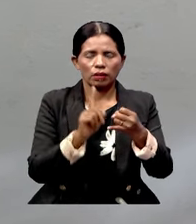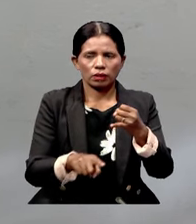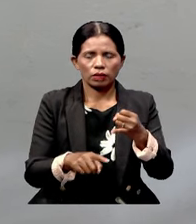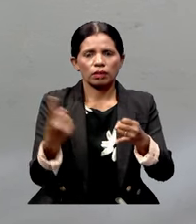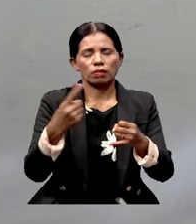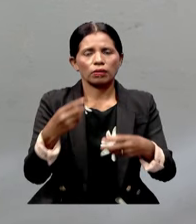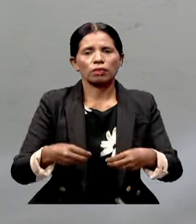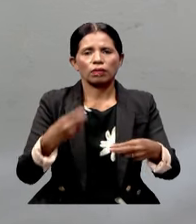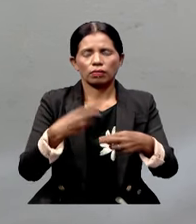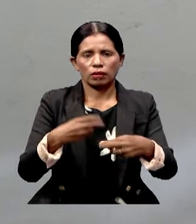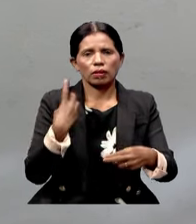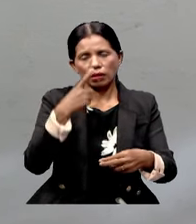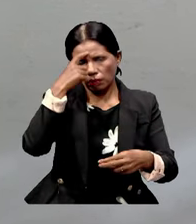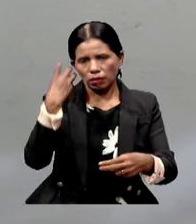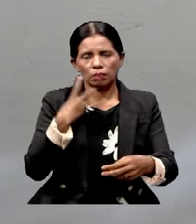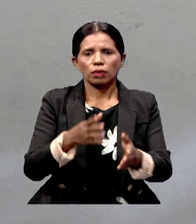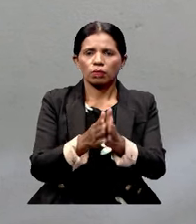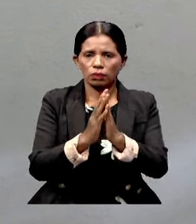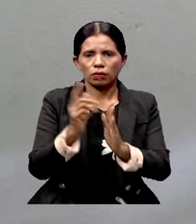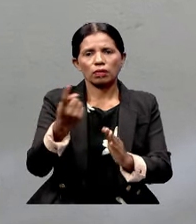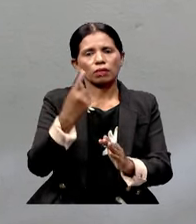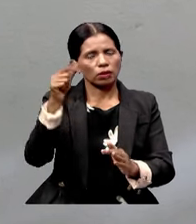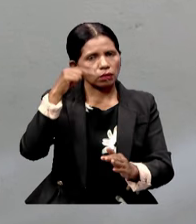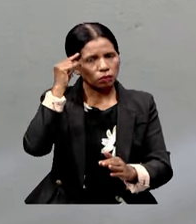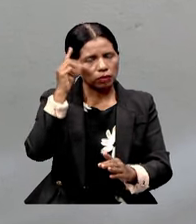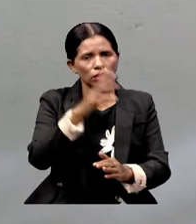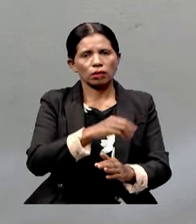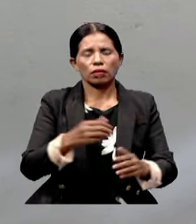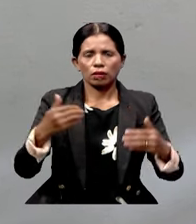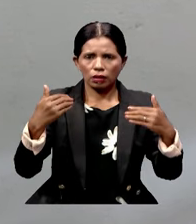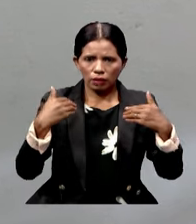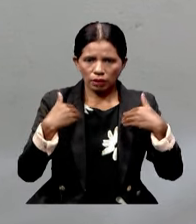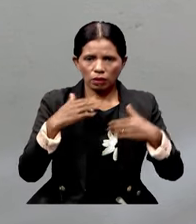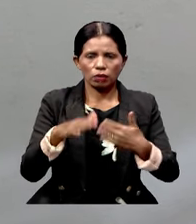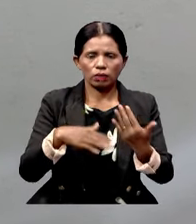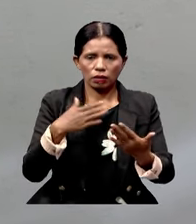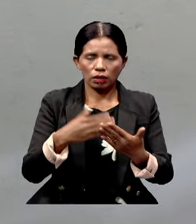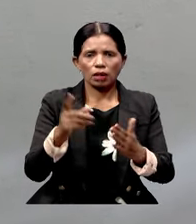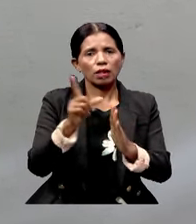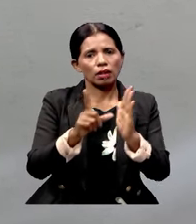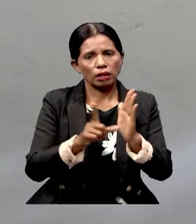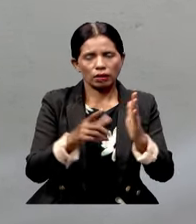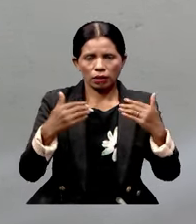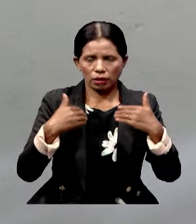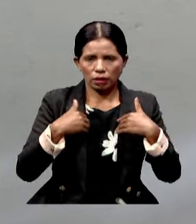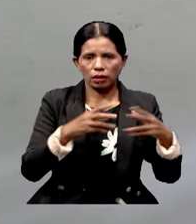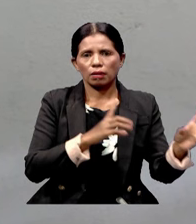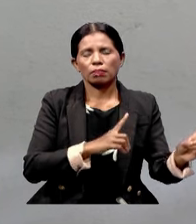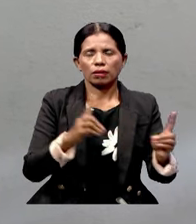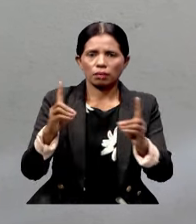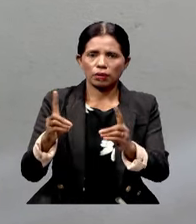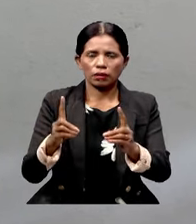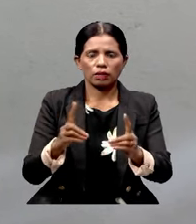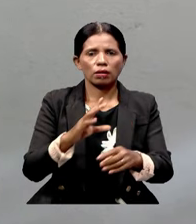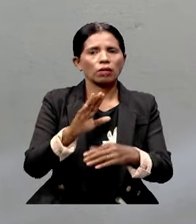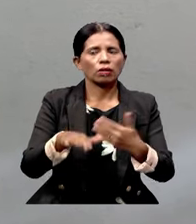efeito também né amigos na fatim governo e a papel ele né tem que assumir seus valores tomar também lei ou não tem que implementar, não, entidade reguladora